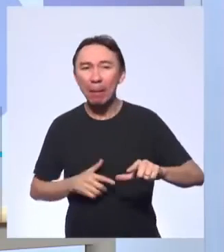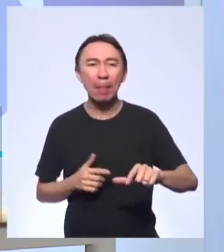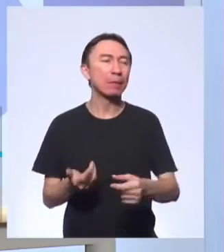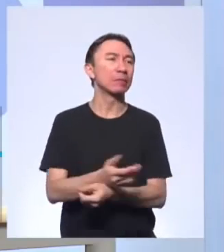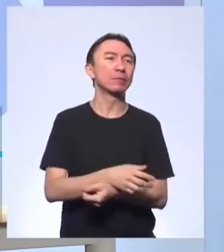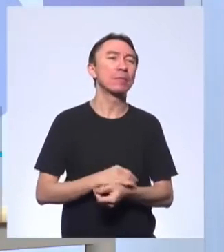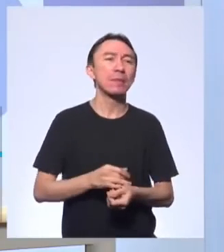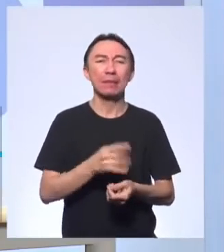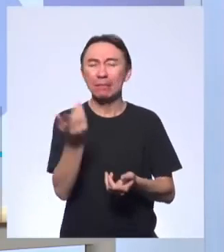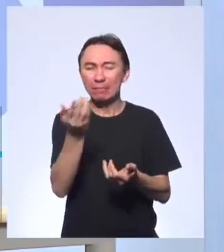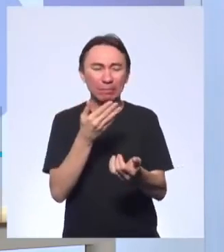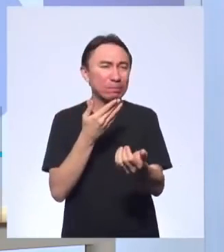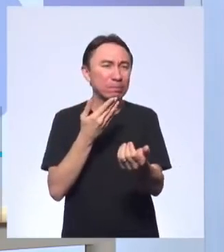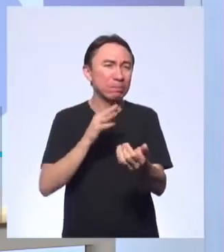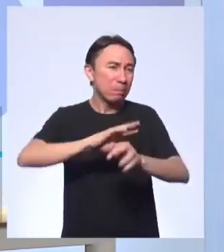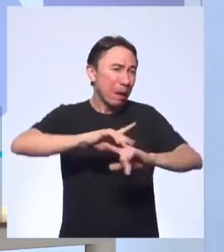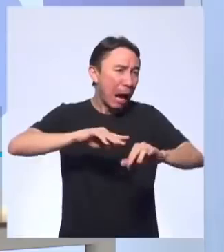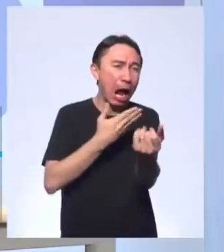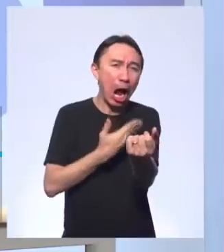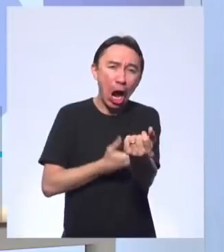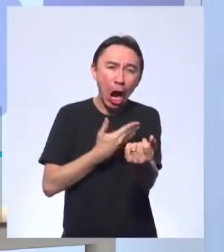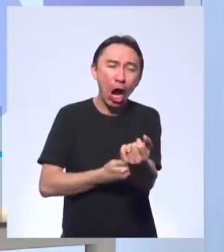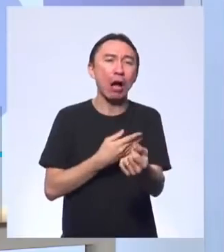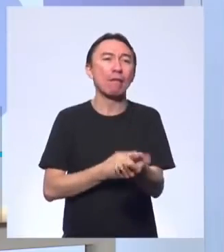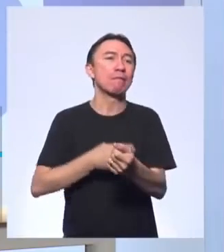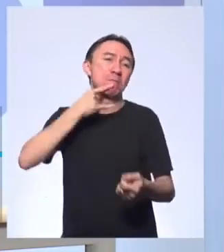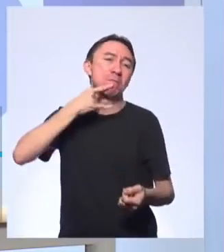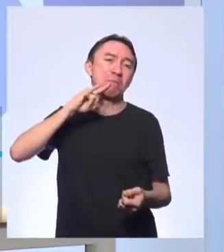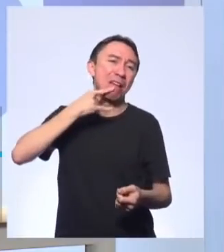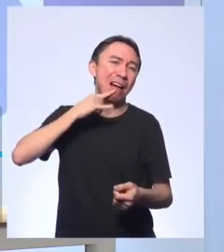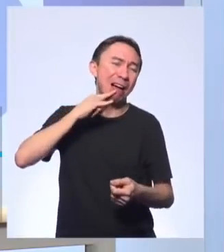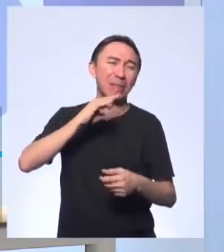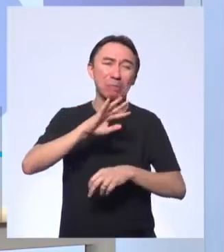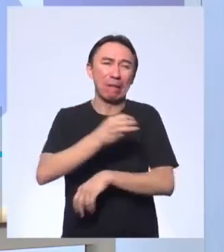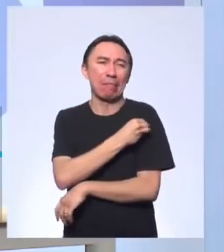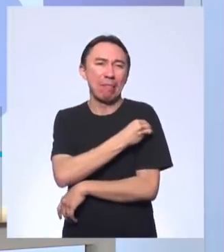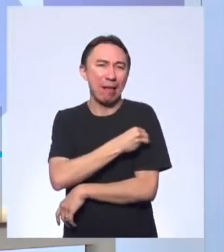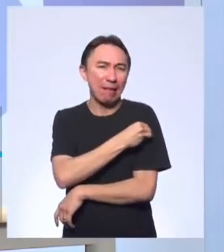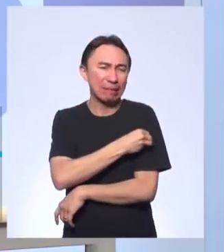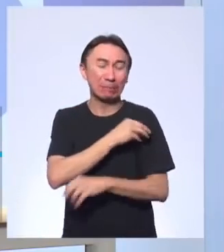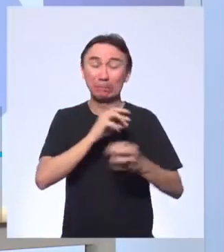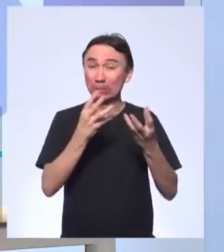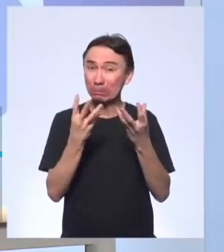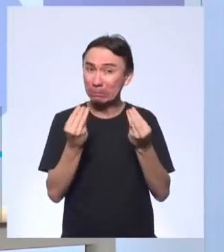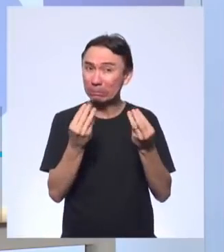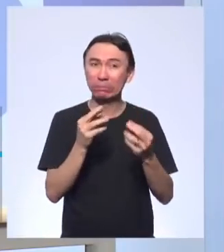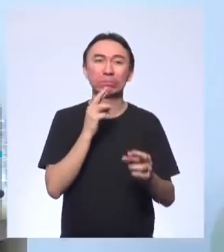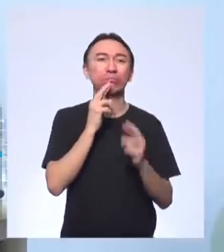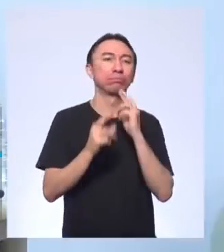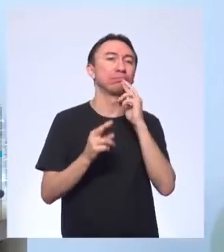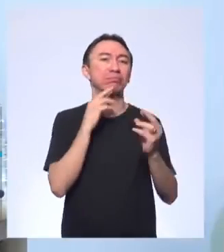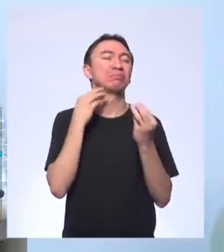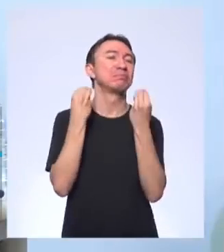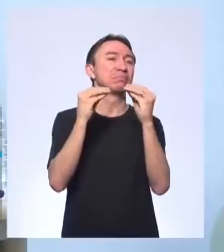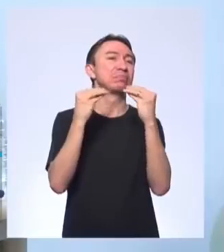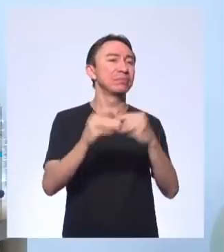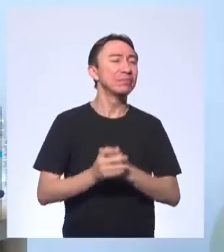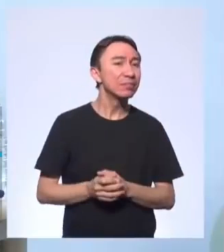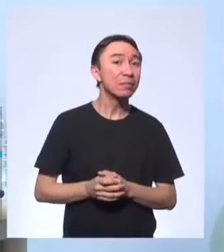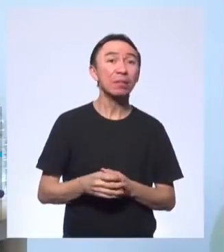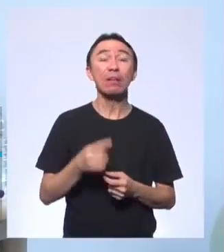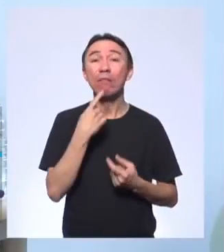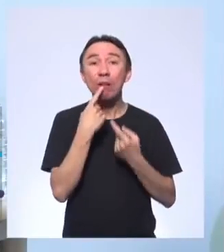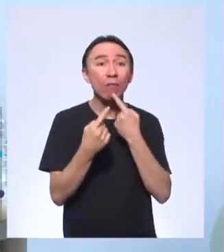drogas, álcool, né? Bastante respostas. E dentro de tudo que eles falaram,